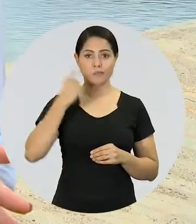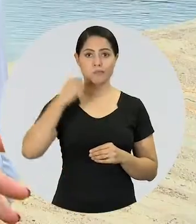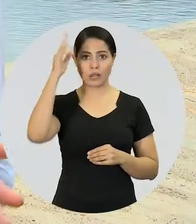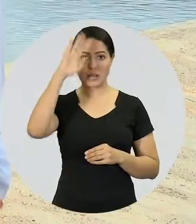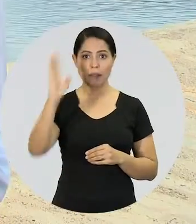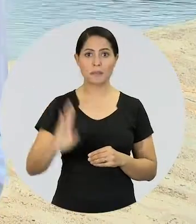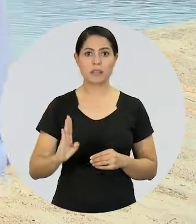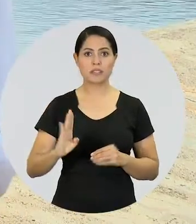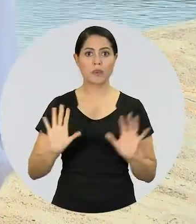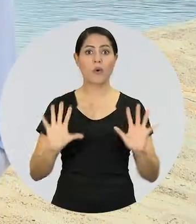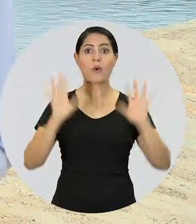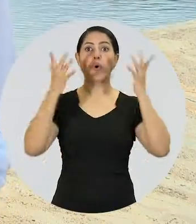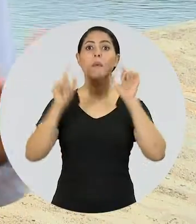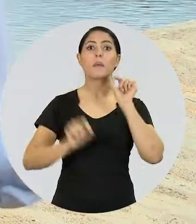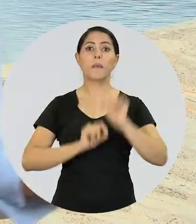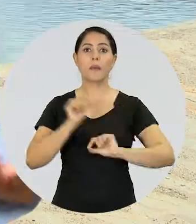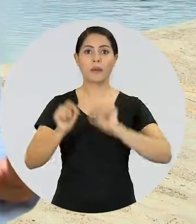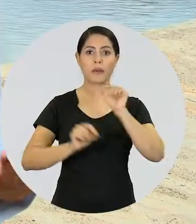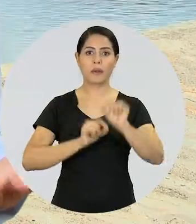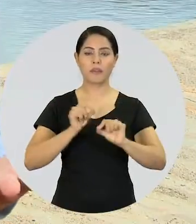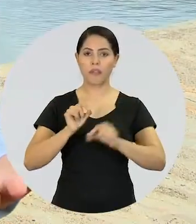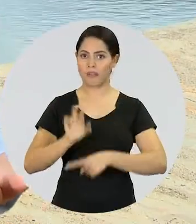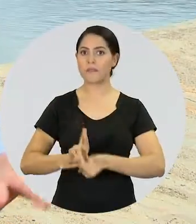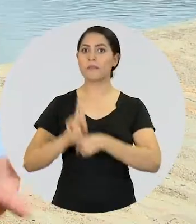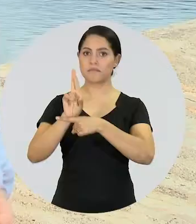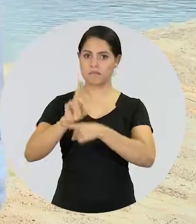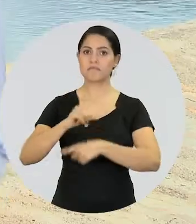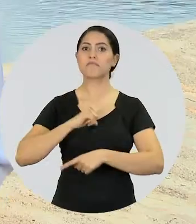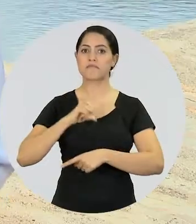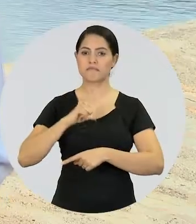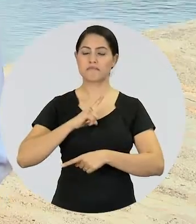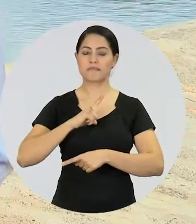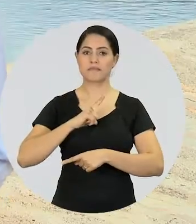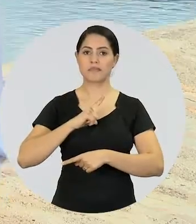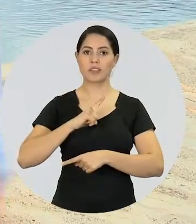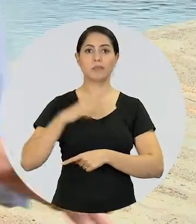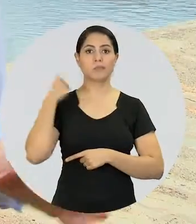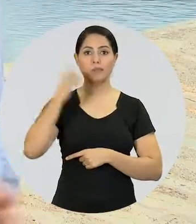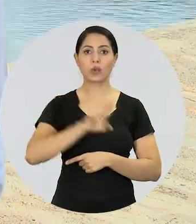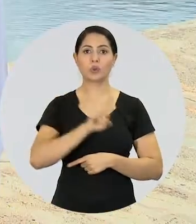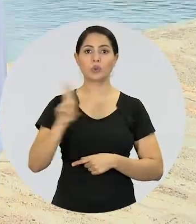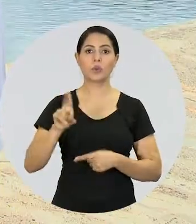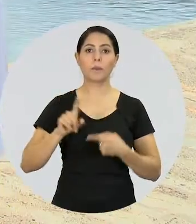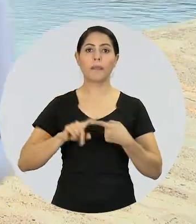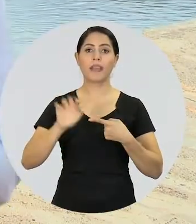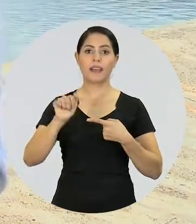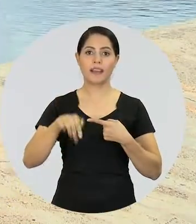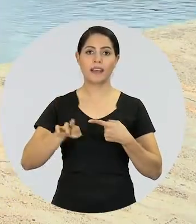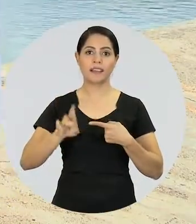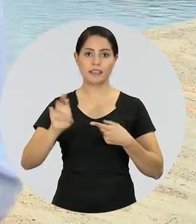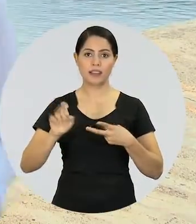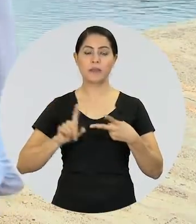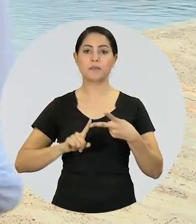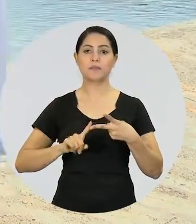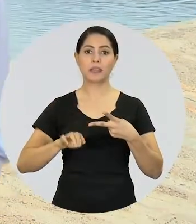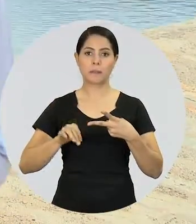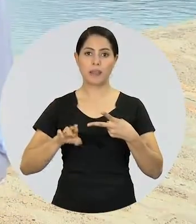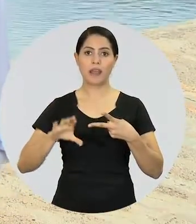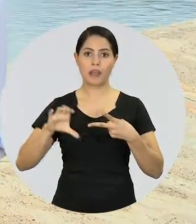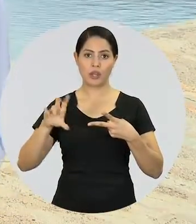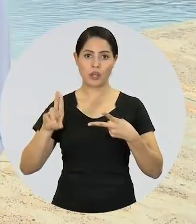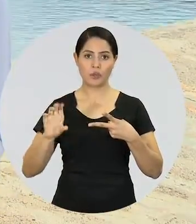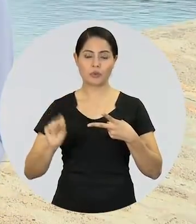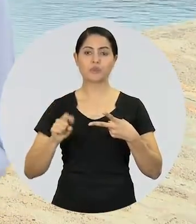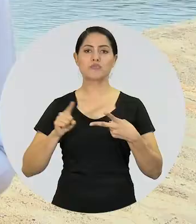A advocacia brasileira comemora mais uma vez a sua representatividade. Os advogados André Godinho e Marcos Vinícius